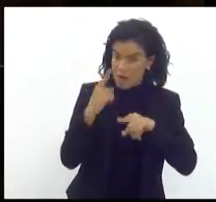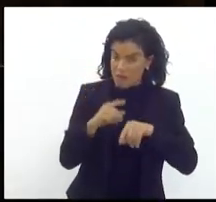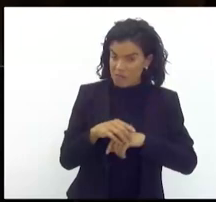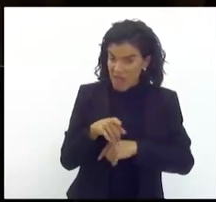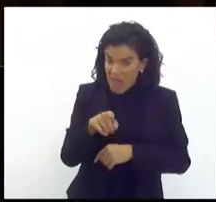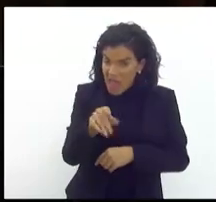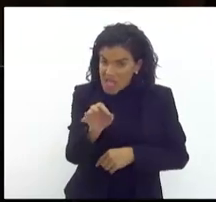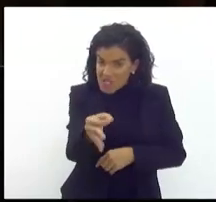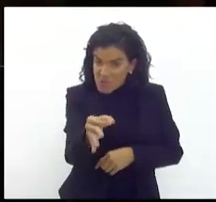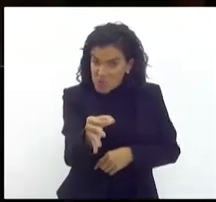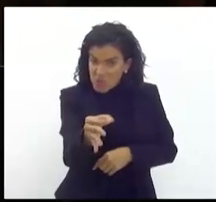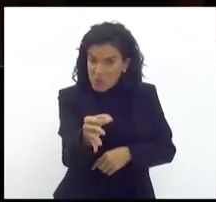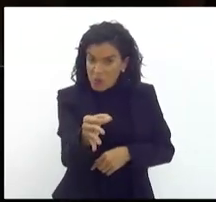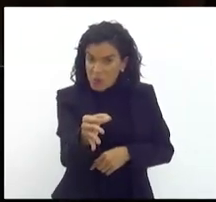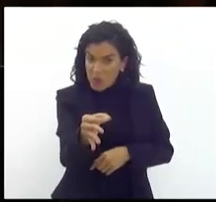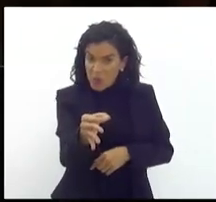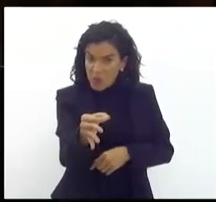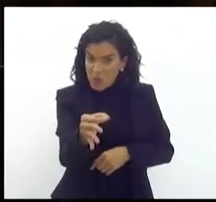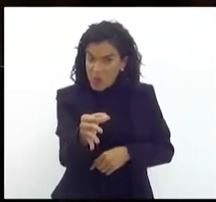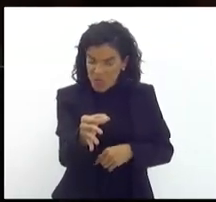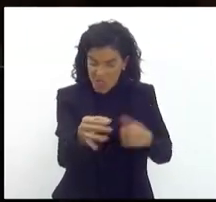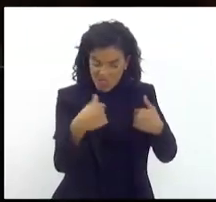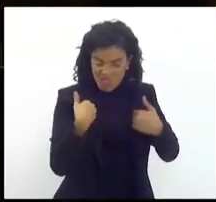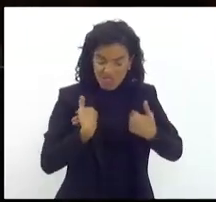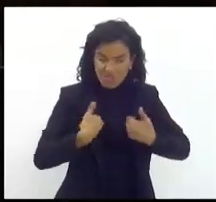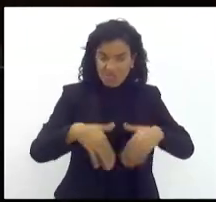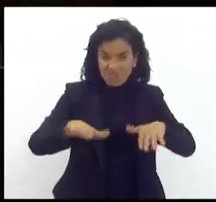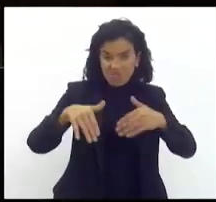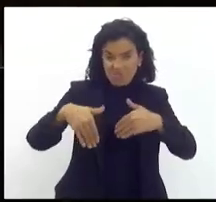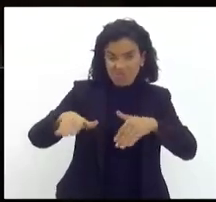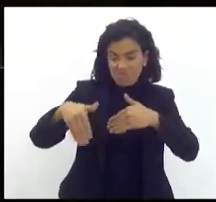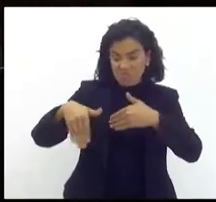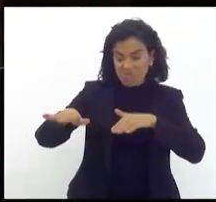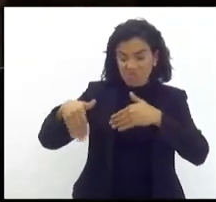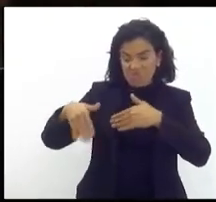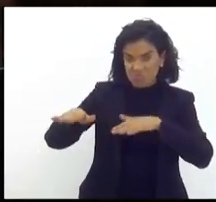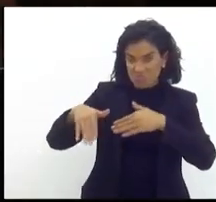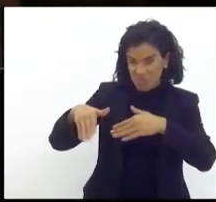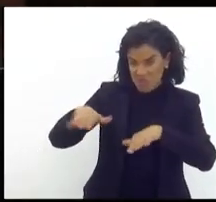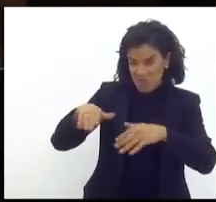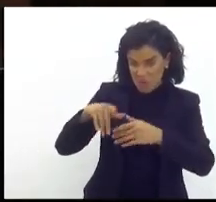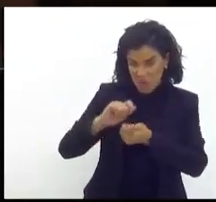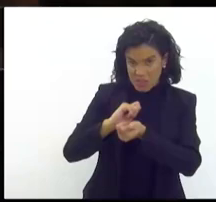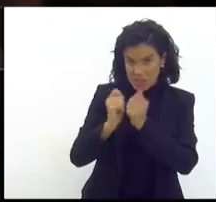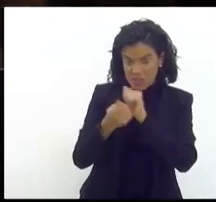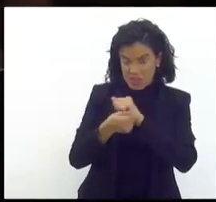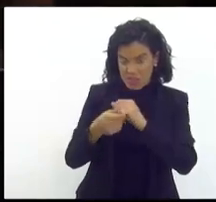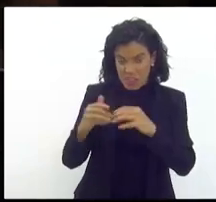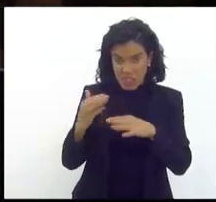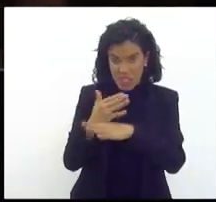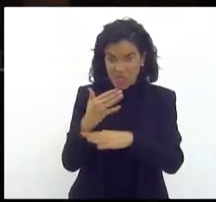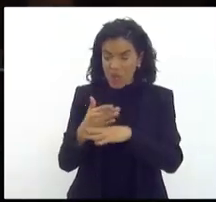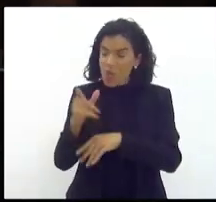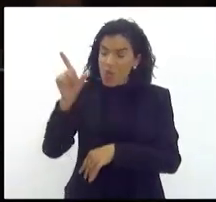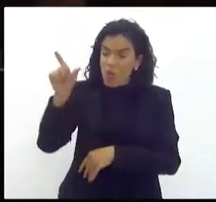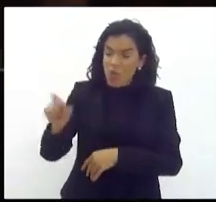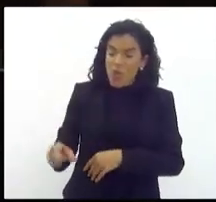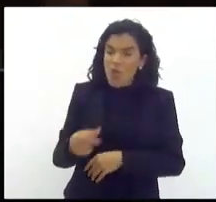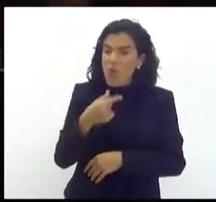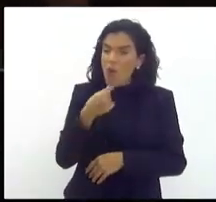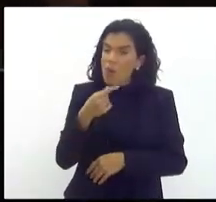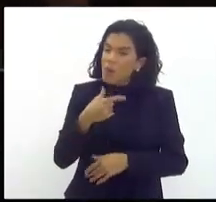É isso mesmo que nós vamos deixar acontecer com a nossa cidade um cara que tem